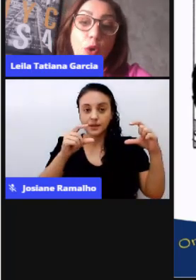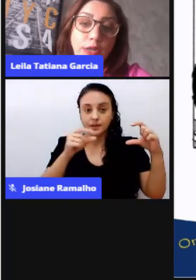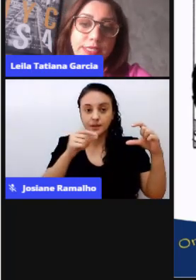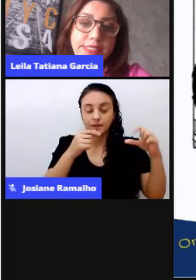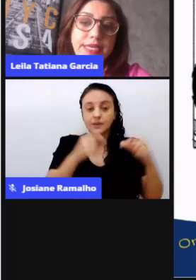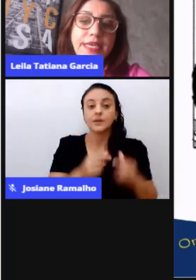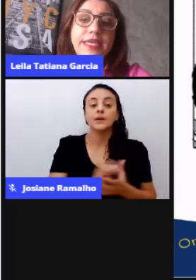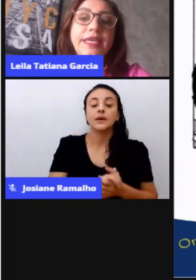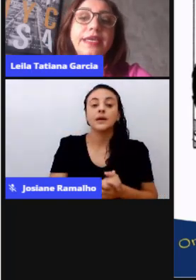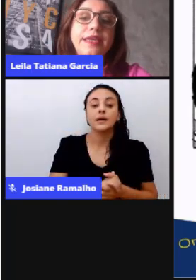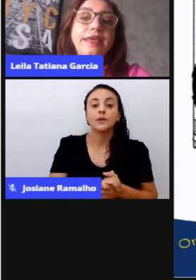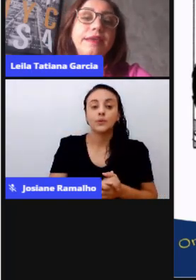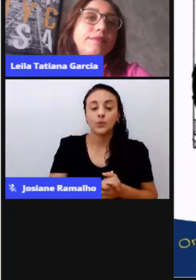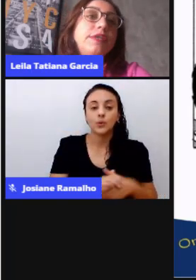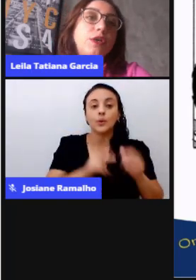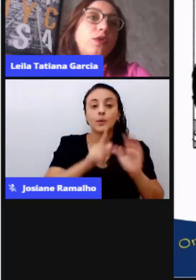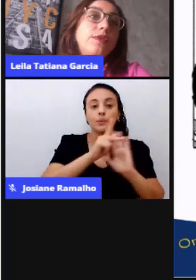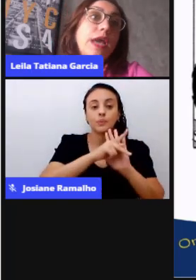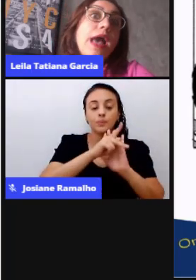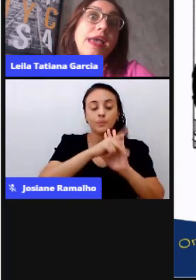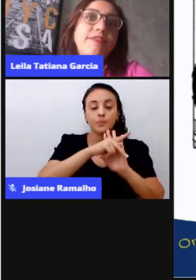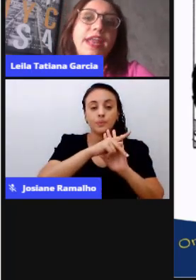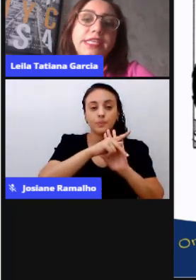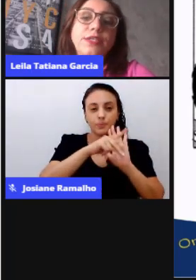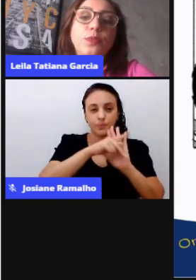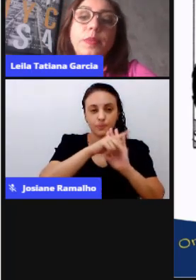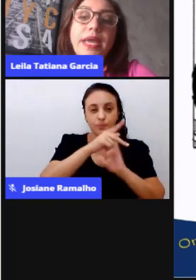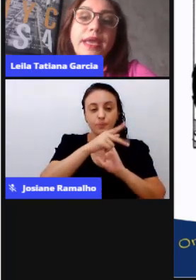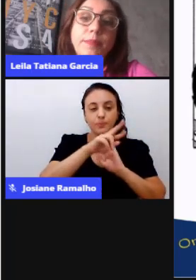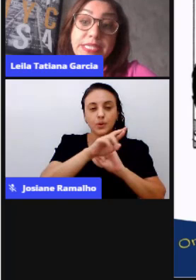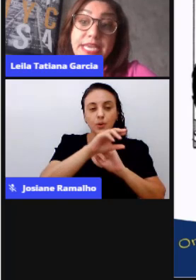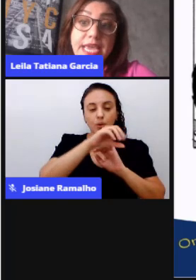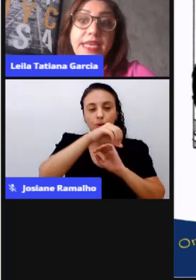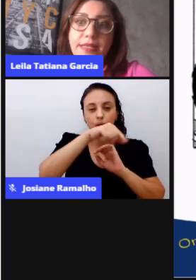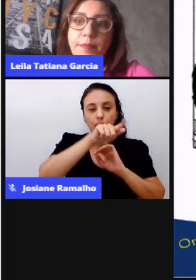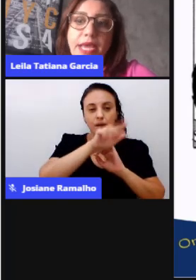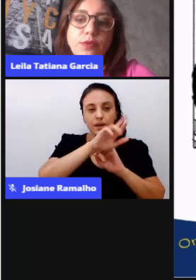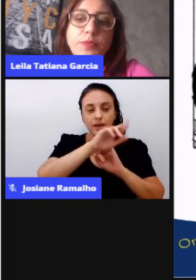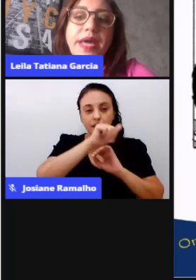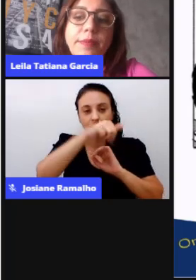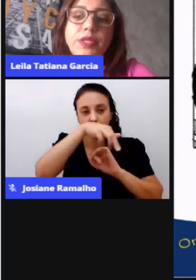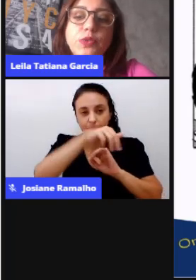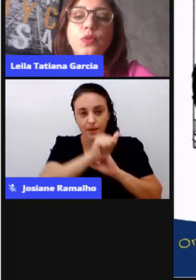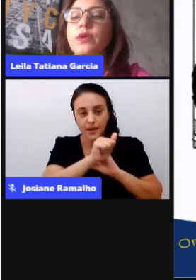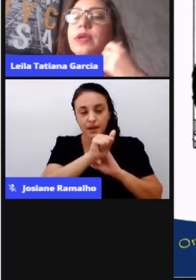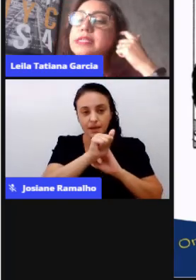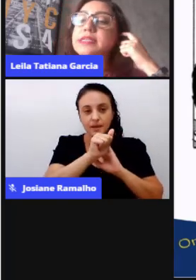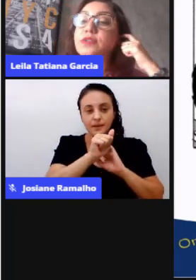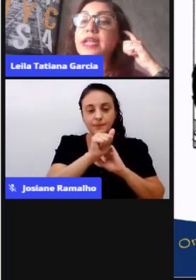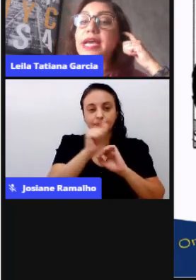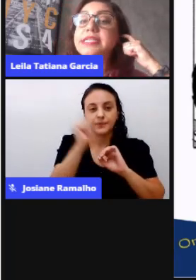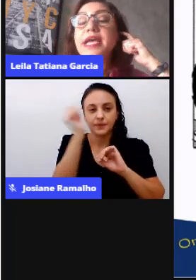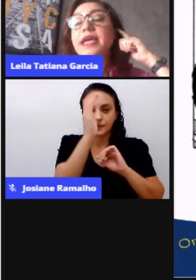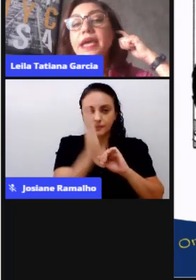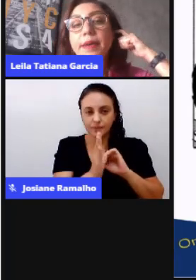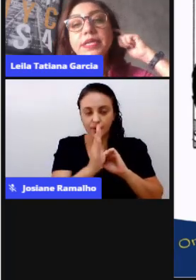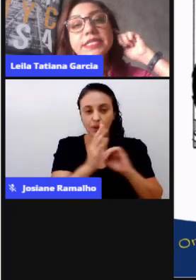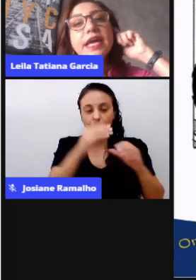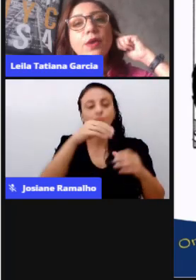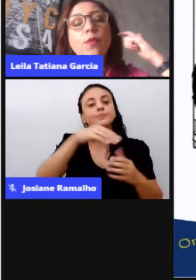nas Escolas. E a referência do PCN também, dos Parâmetros Curriculares